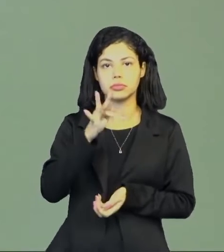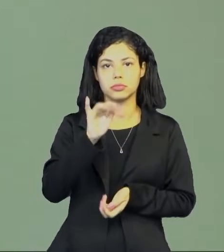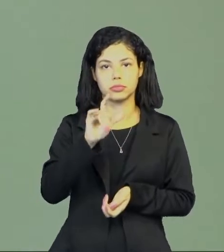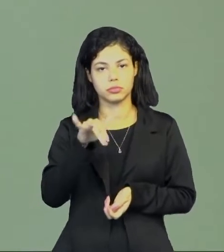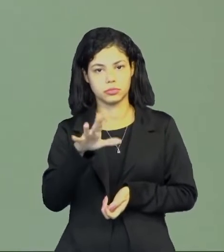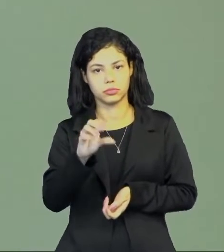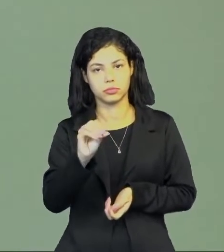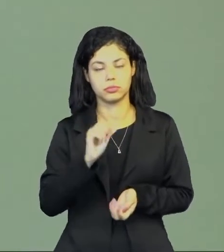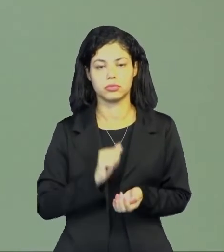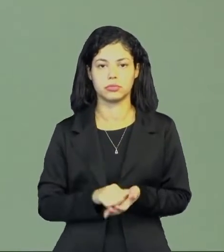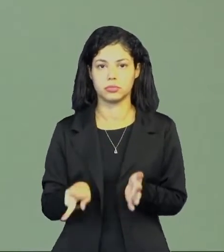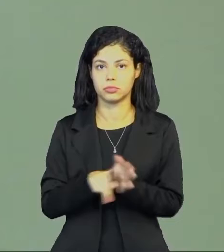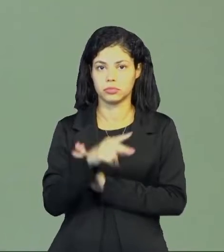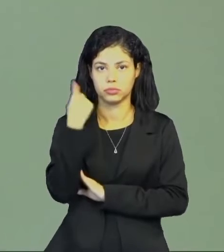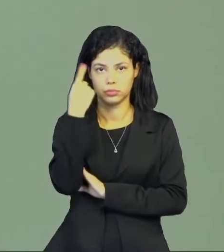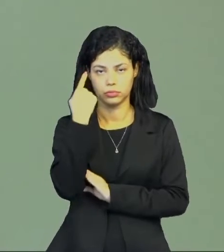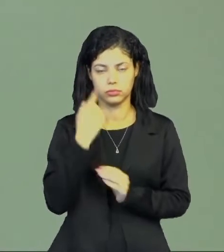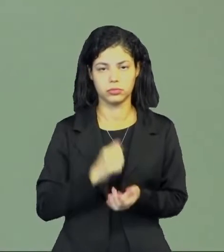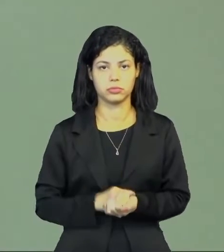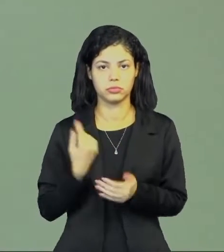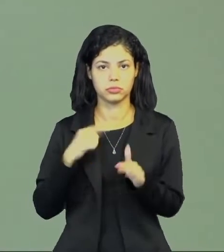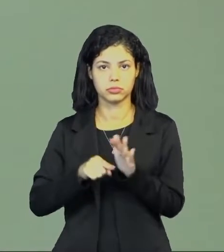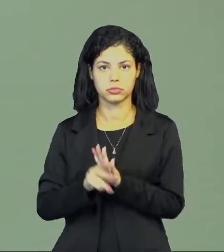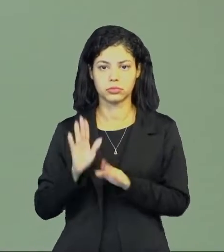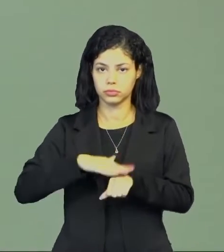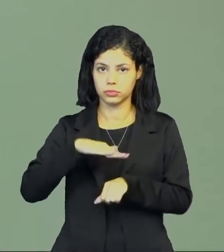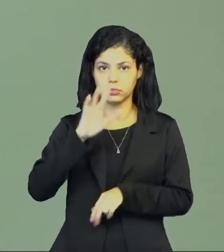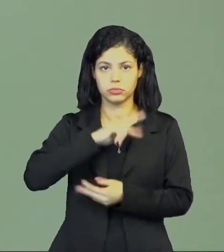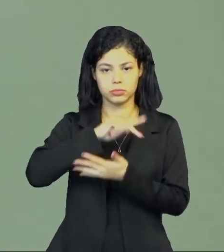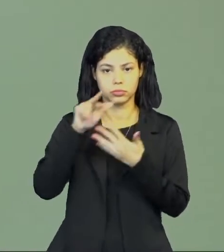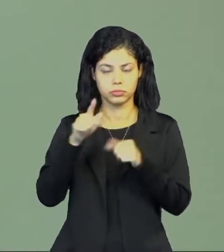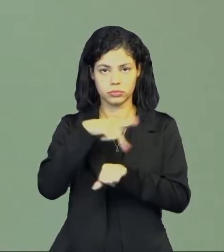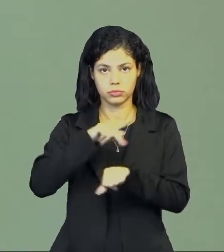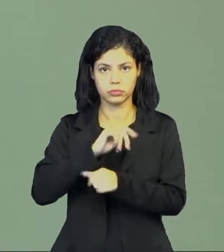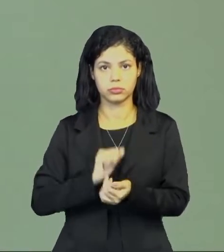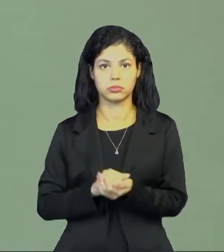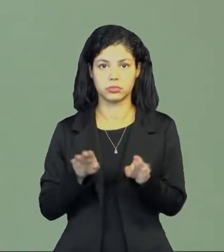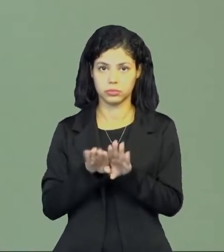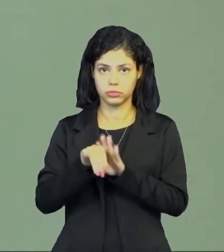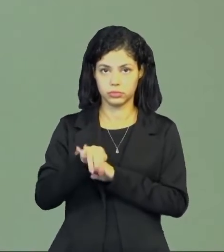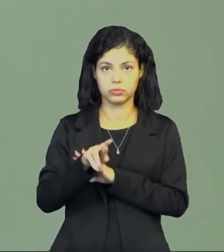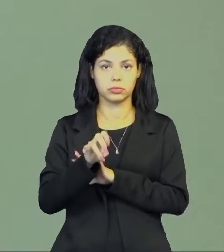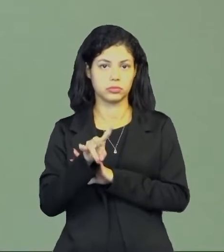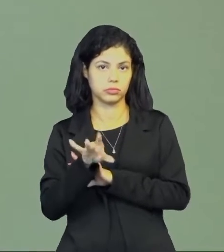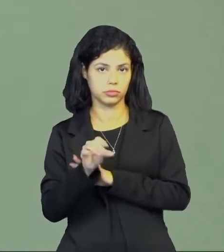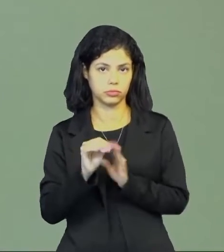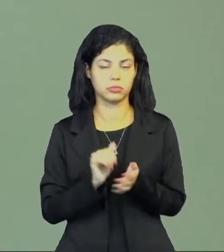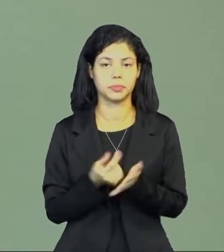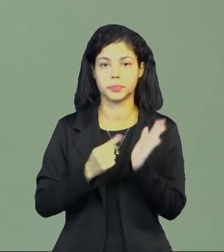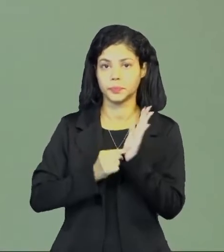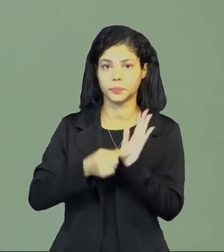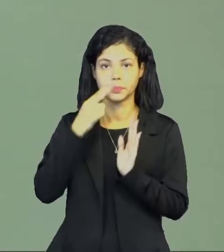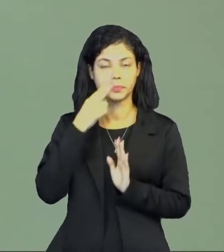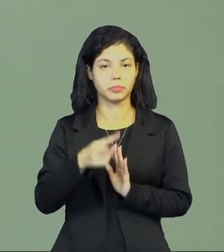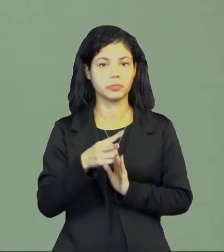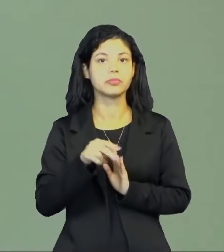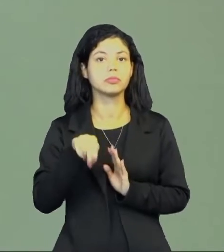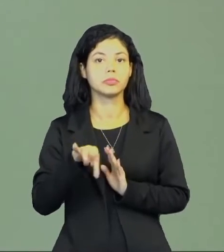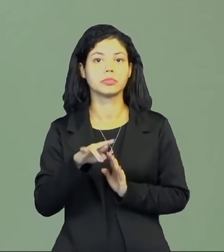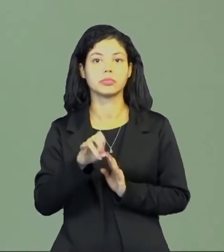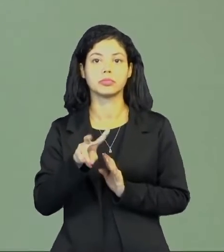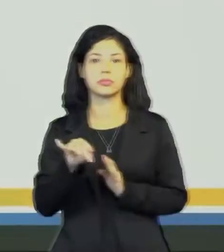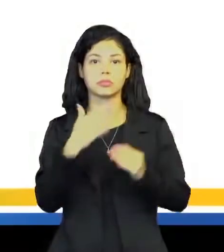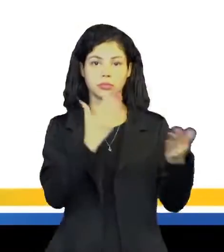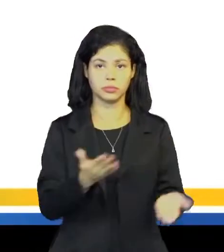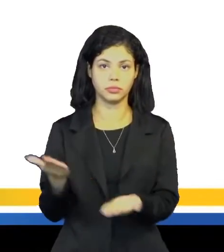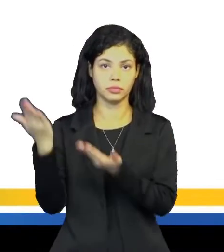falam, né, a língua espanhola, dentre os mais variados países, e os nativos, tá? Então, do ponto de vista nativo, galerinha, aí na